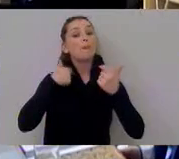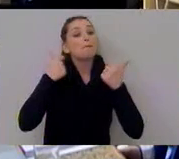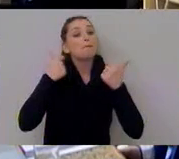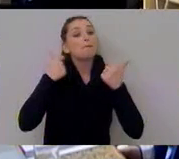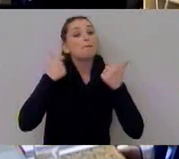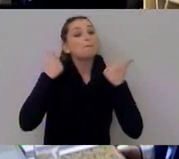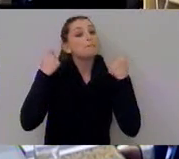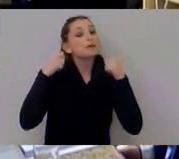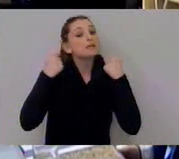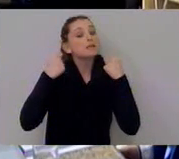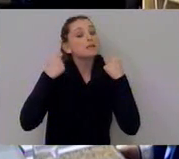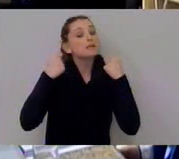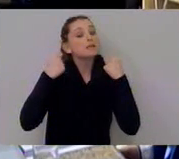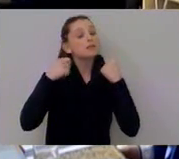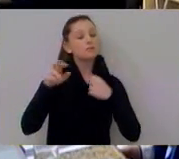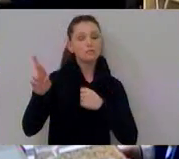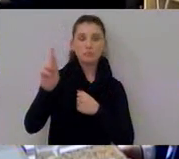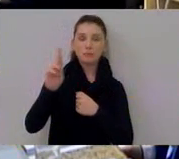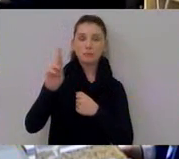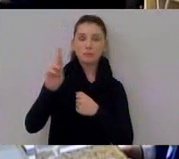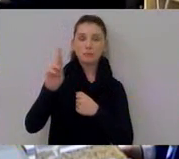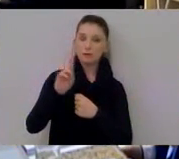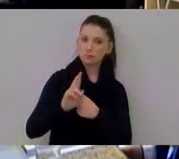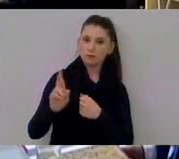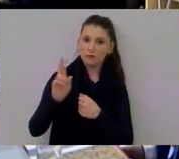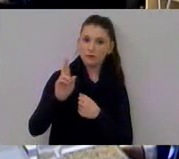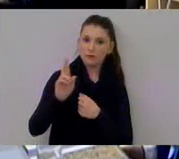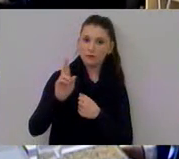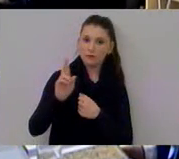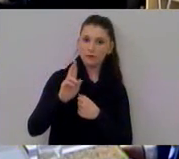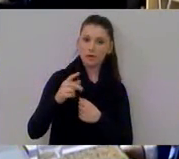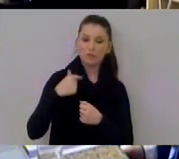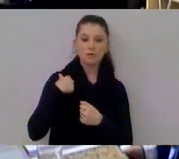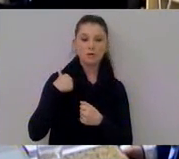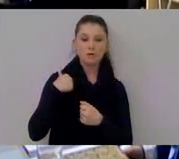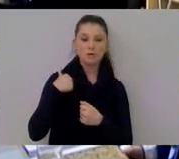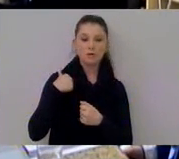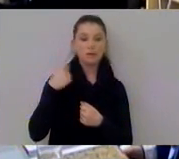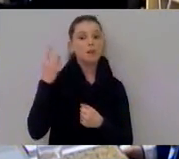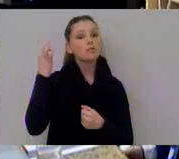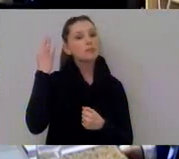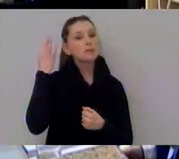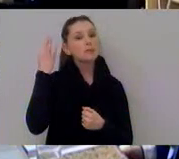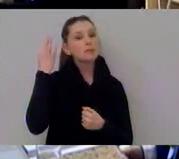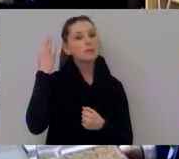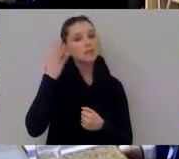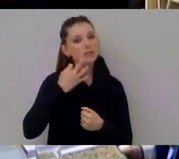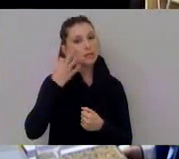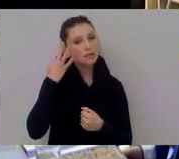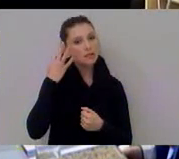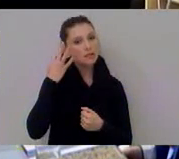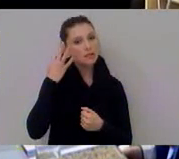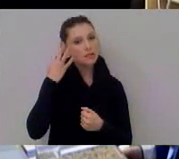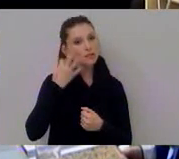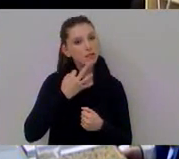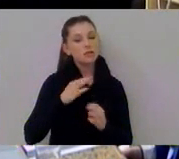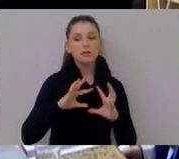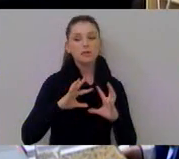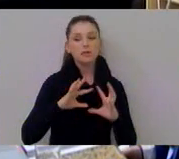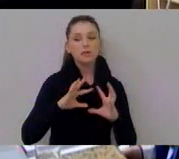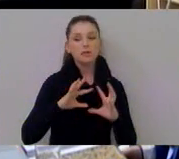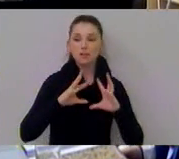certeza que todos que me pediram, eu fui nos postos,